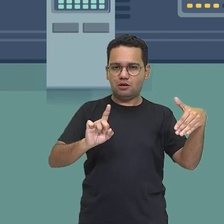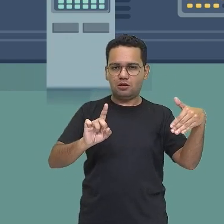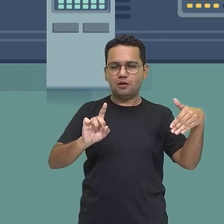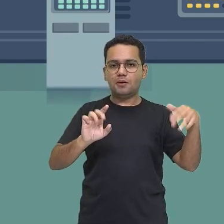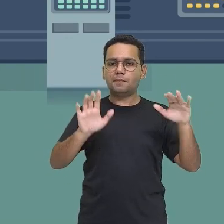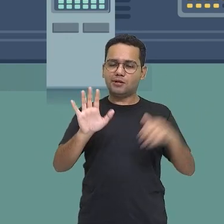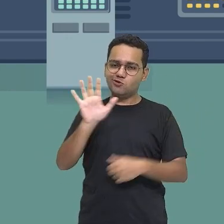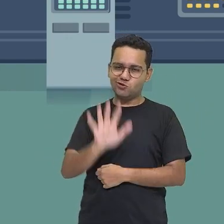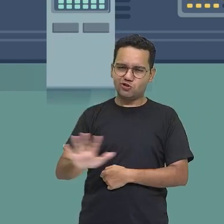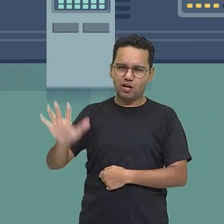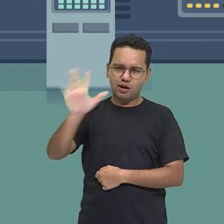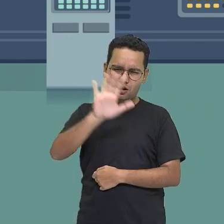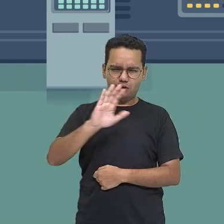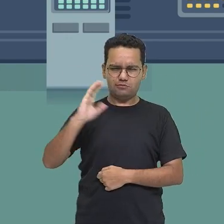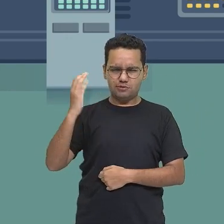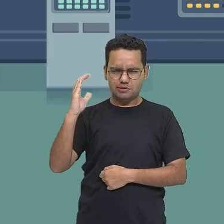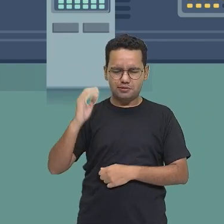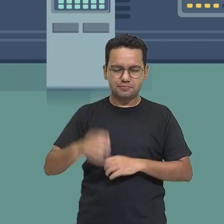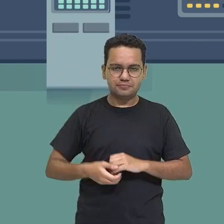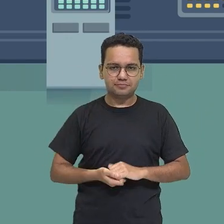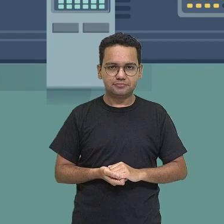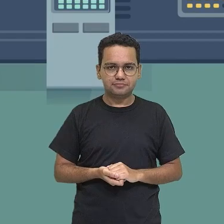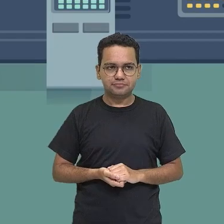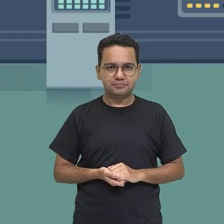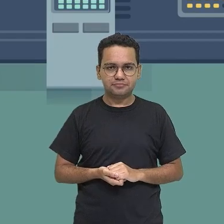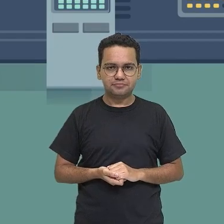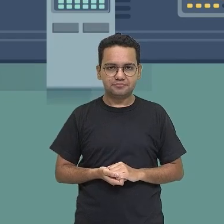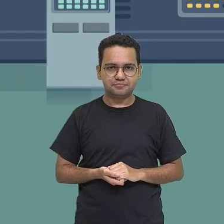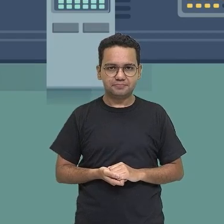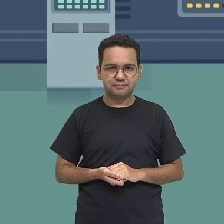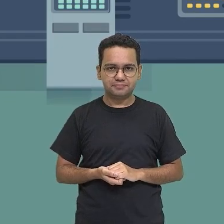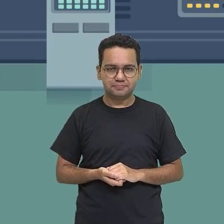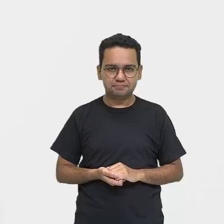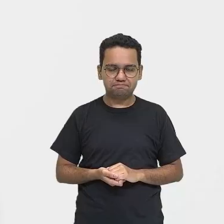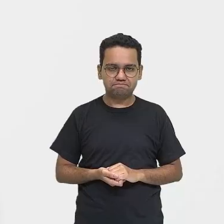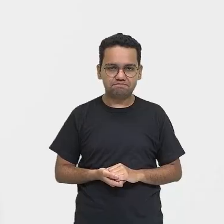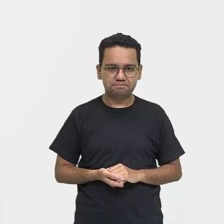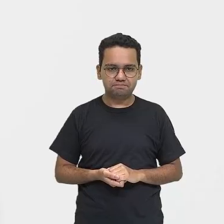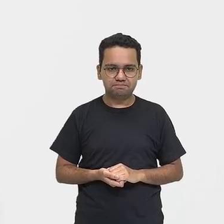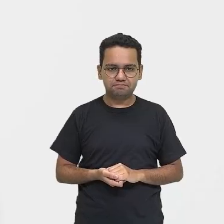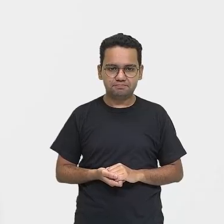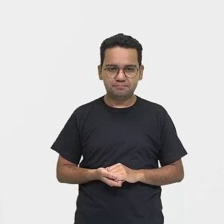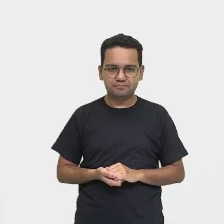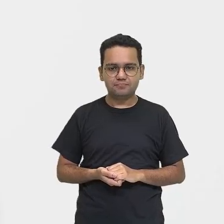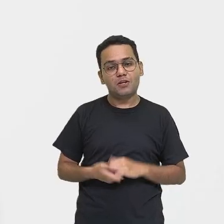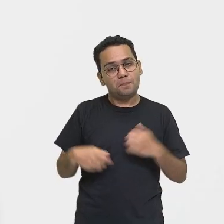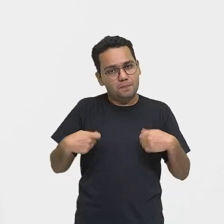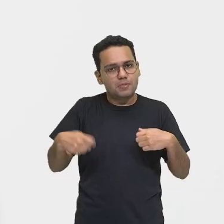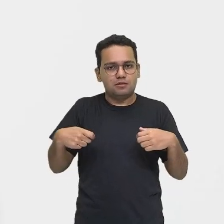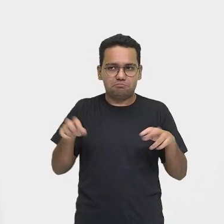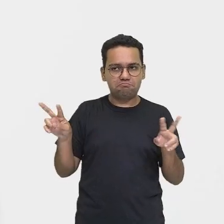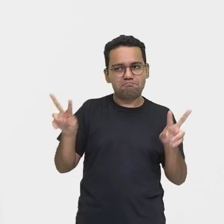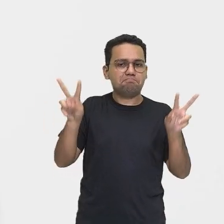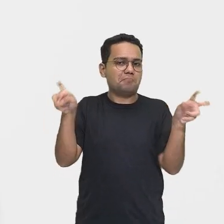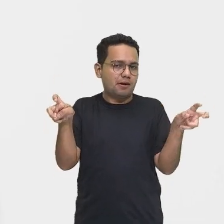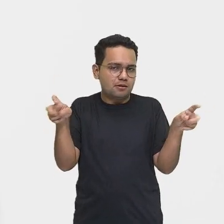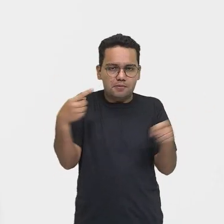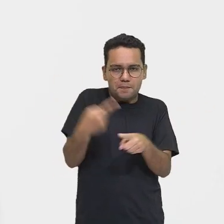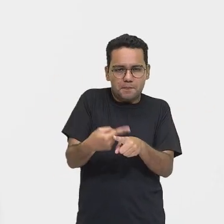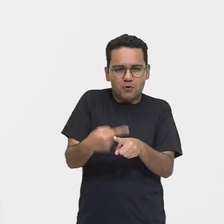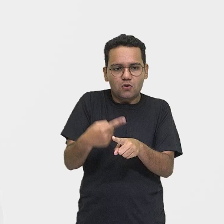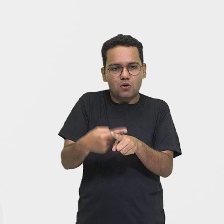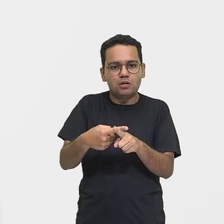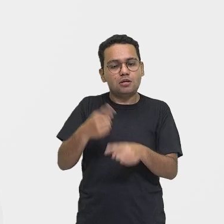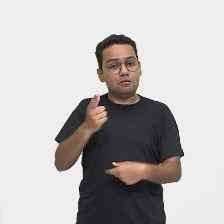forma científica. Muito bem. Continuando, né, temos que fazer esse parêntese porque nós vamos falar